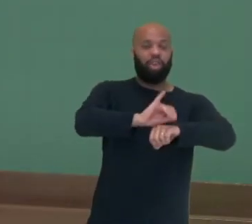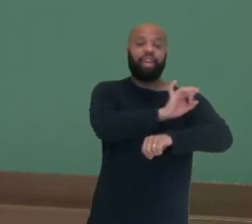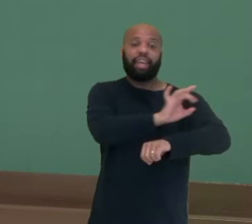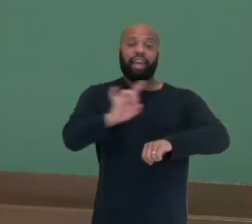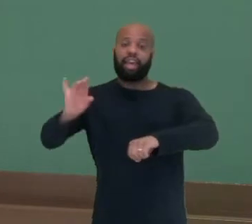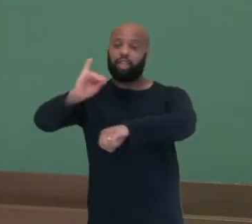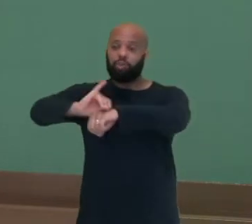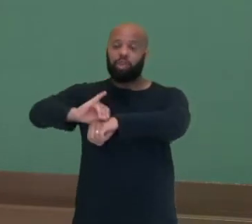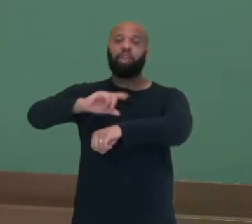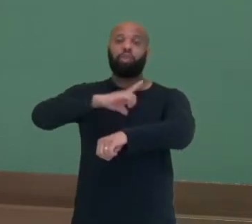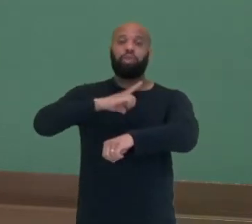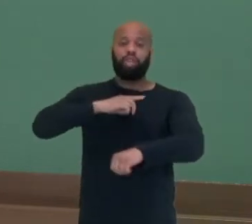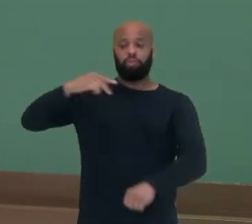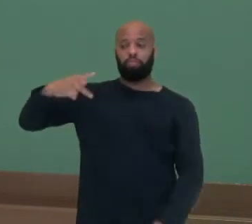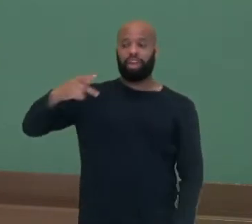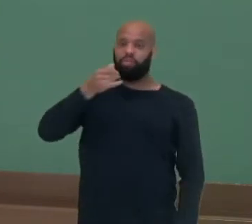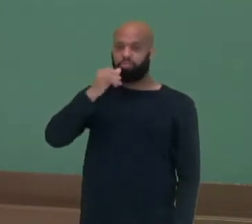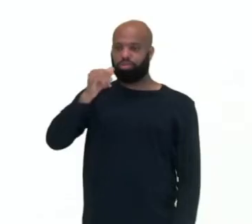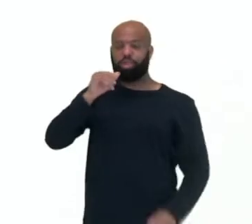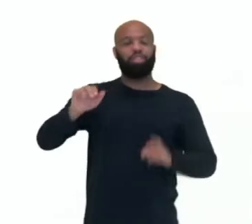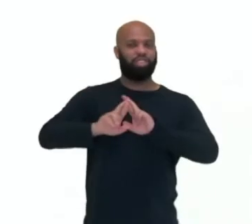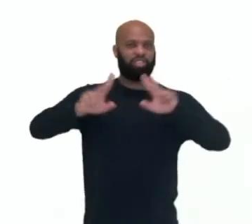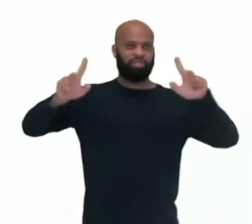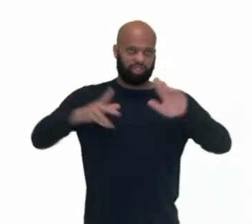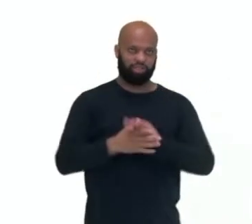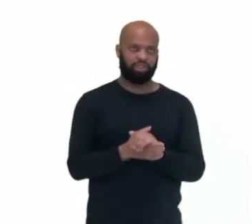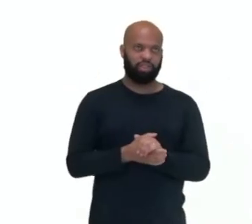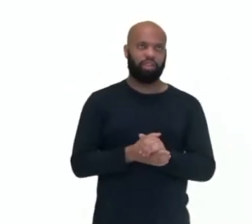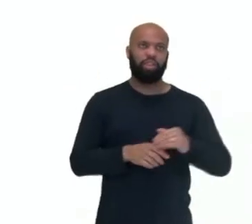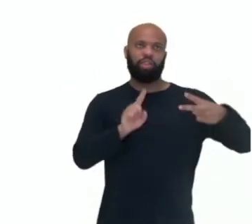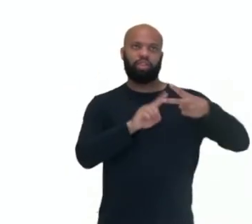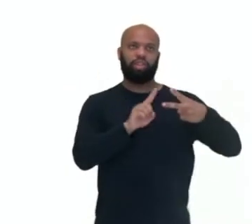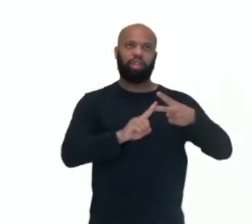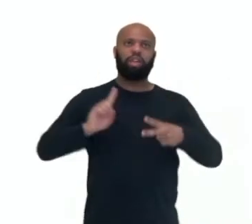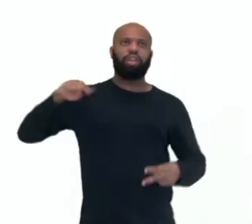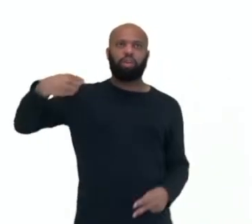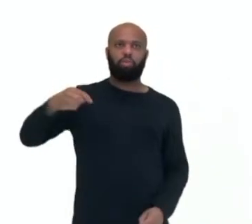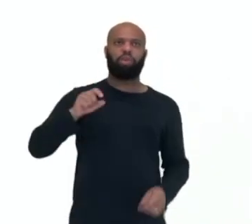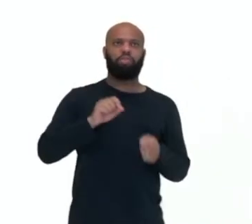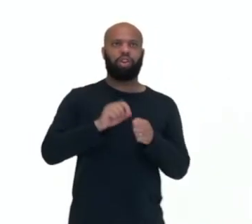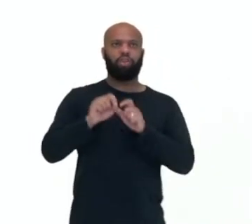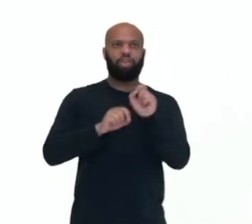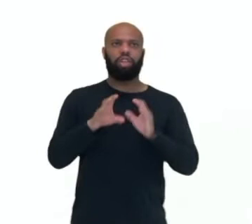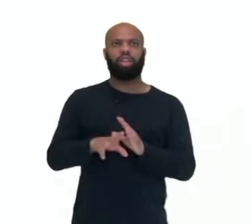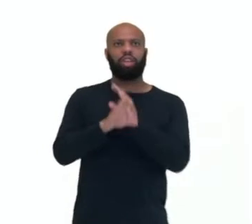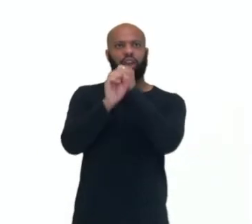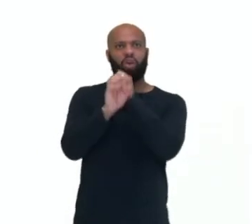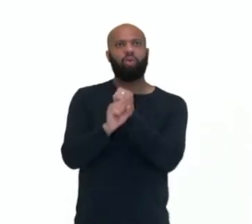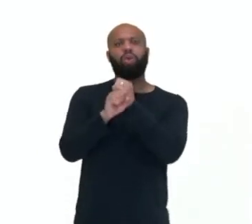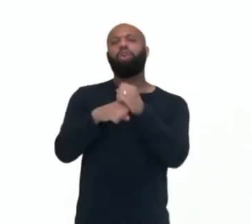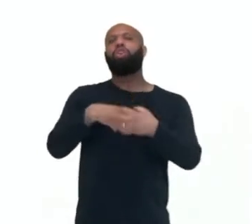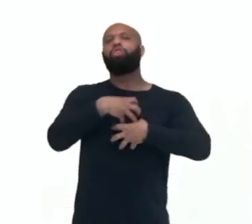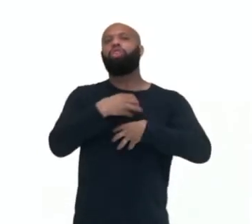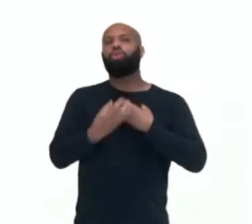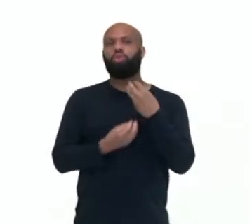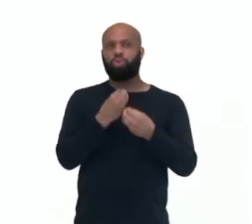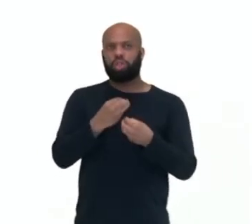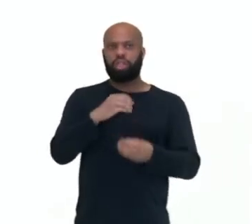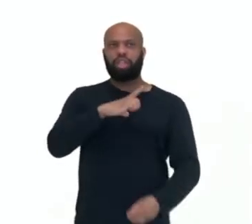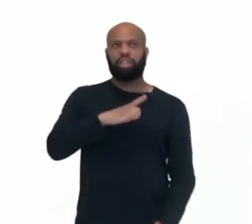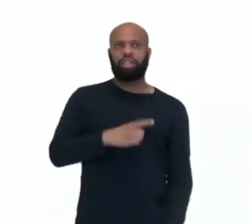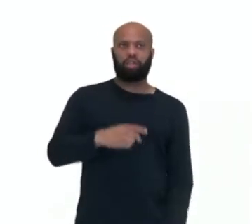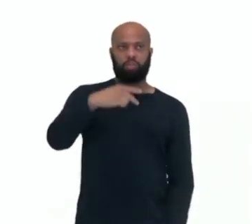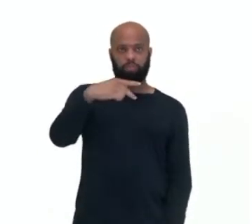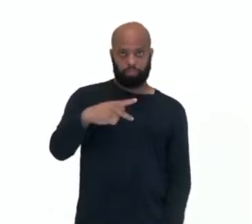uma potência diferente. Segundo passo. Em seguida, faço o cálculo da seguinte forma. Pegamos a